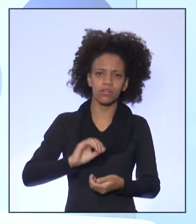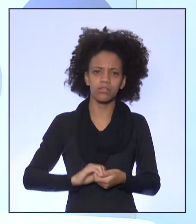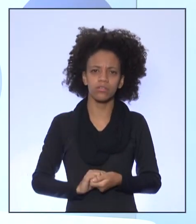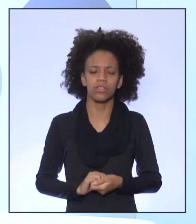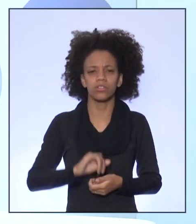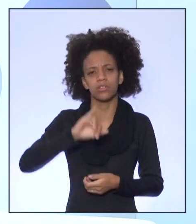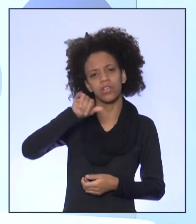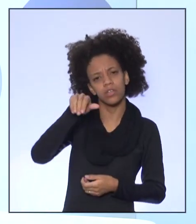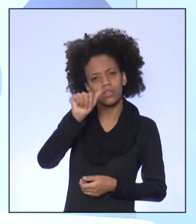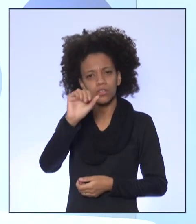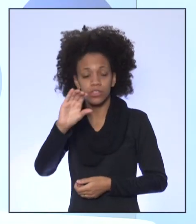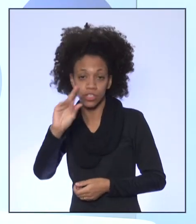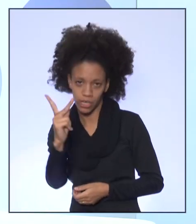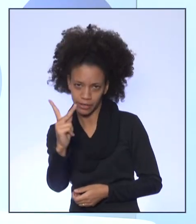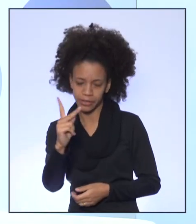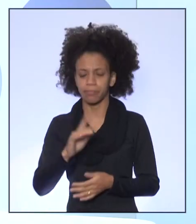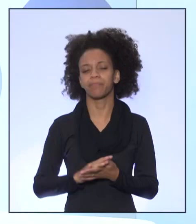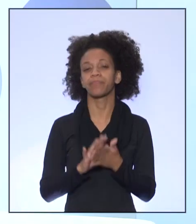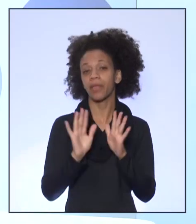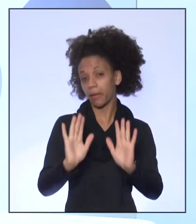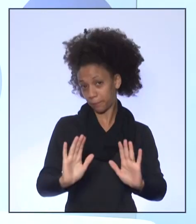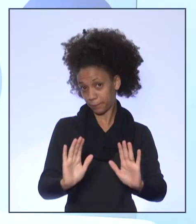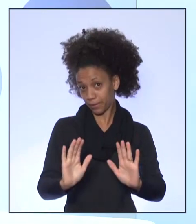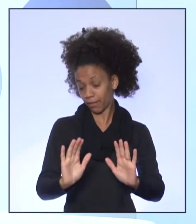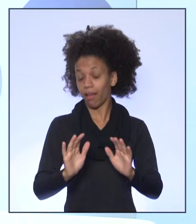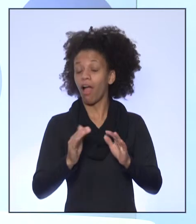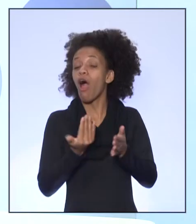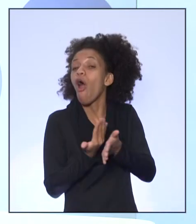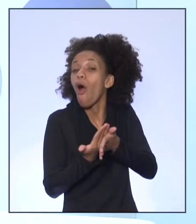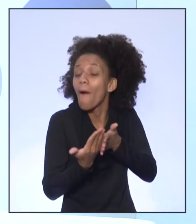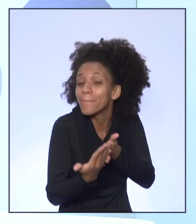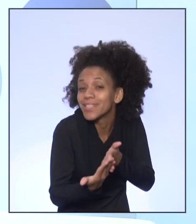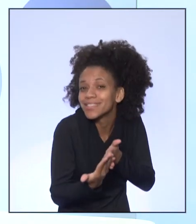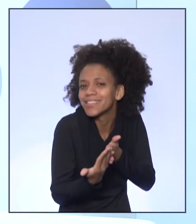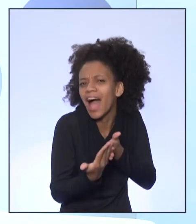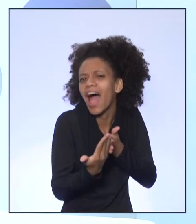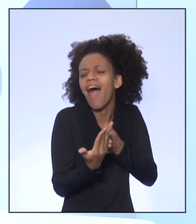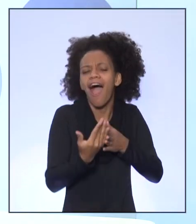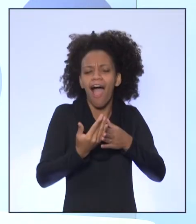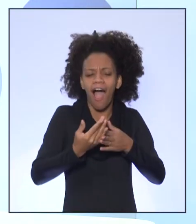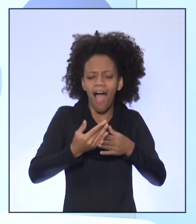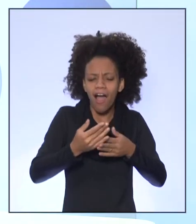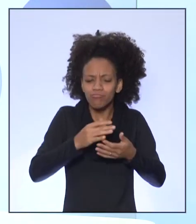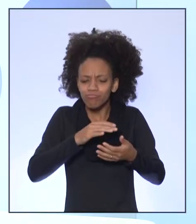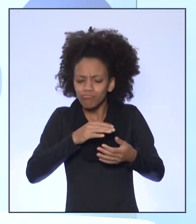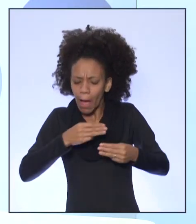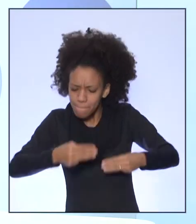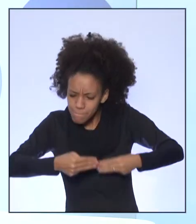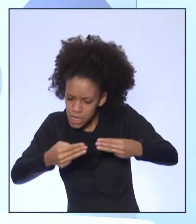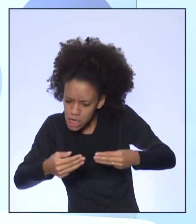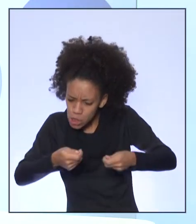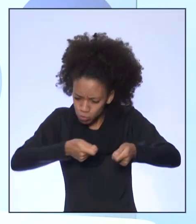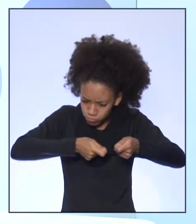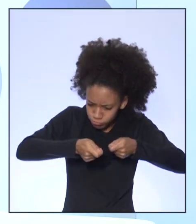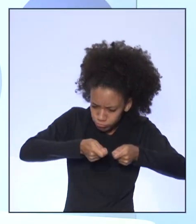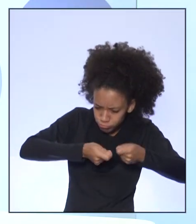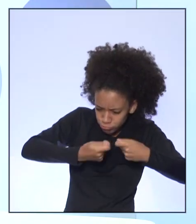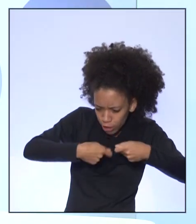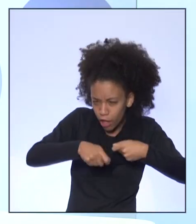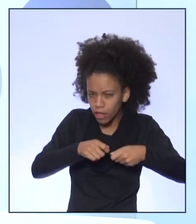Luís XVI para fazer parte aí de uma comissão econômica, para ser ministro da Economia. Só que Jacques